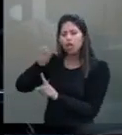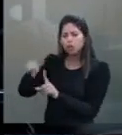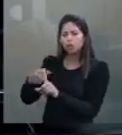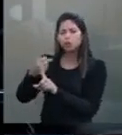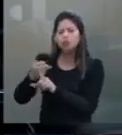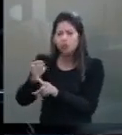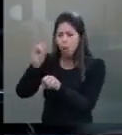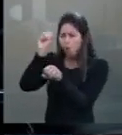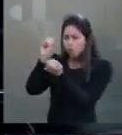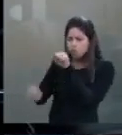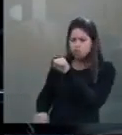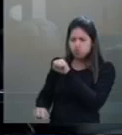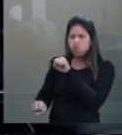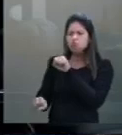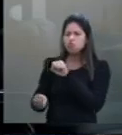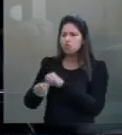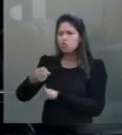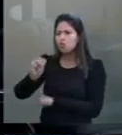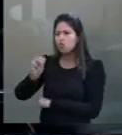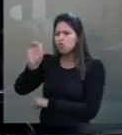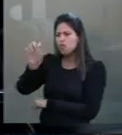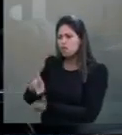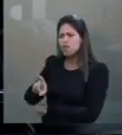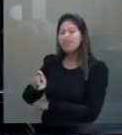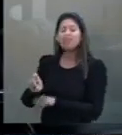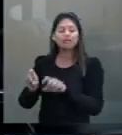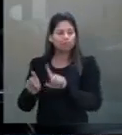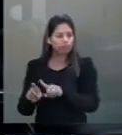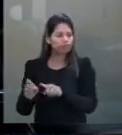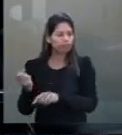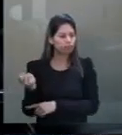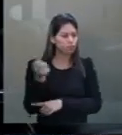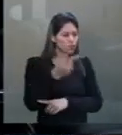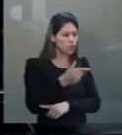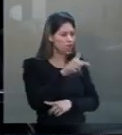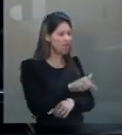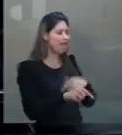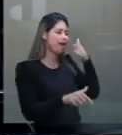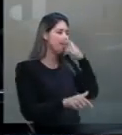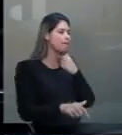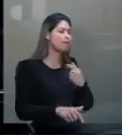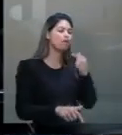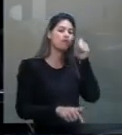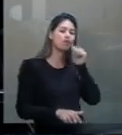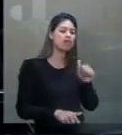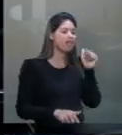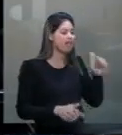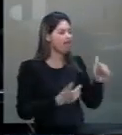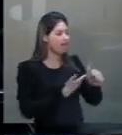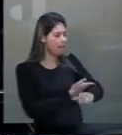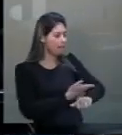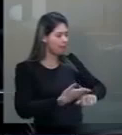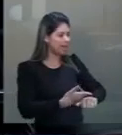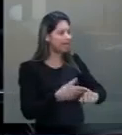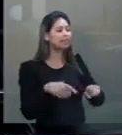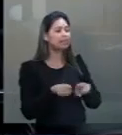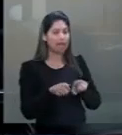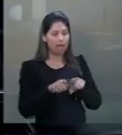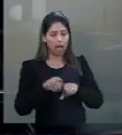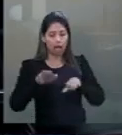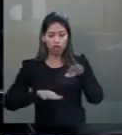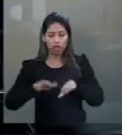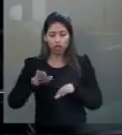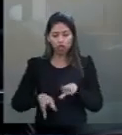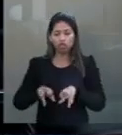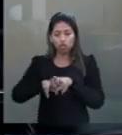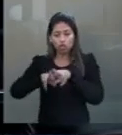que um homem branco. A situação ainda é pior e é vivida pelas mulheres negras que sofrem a dupla discriminação,